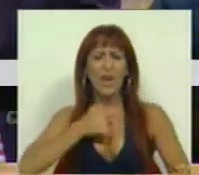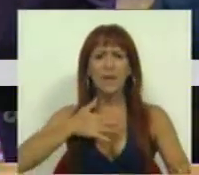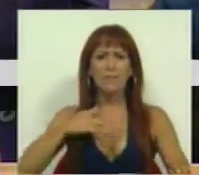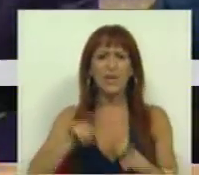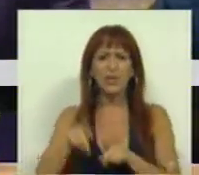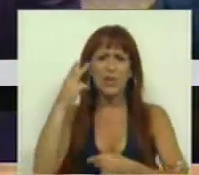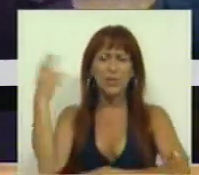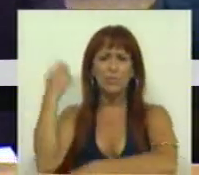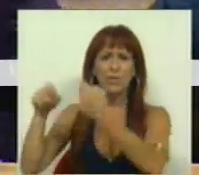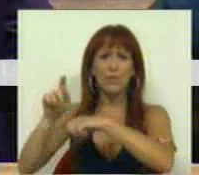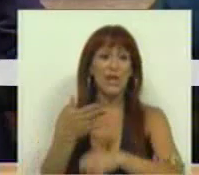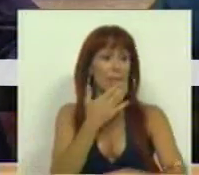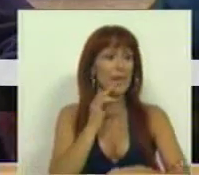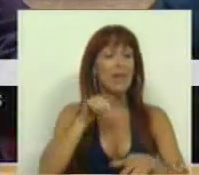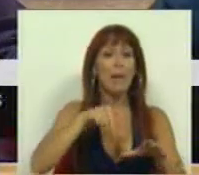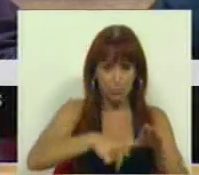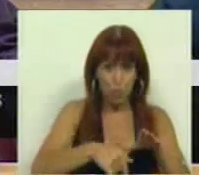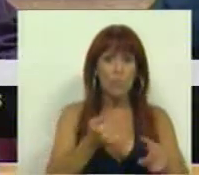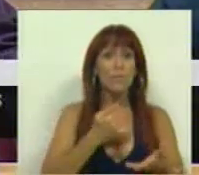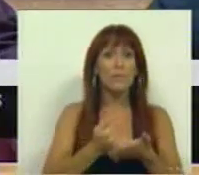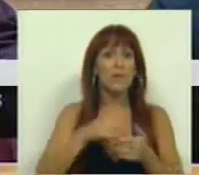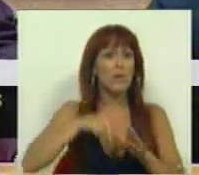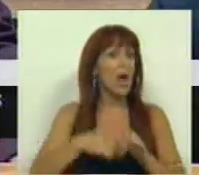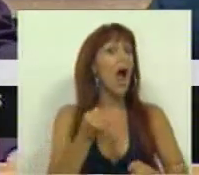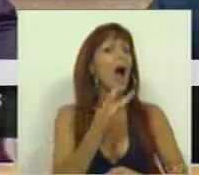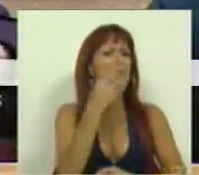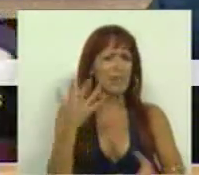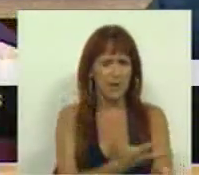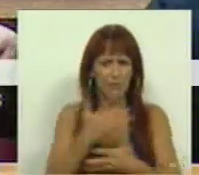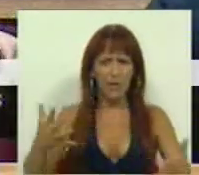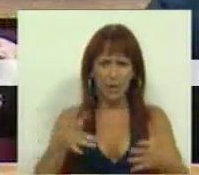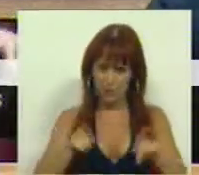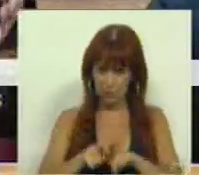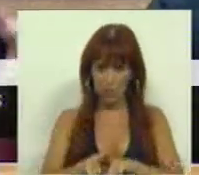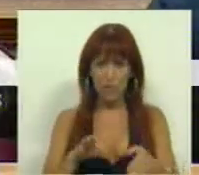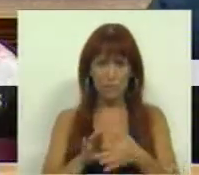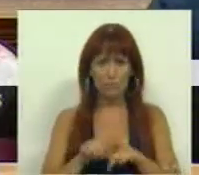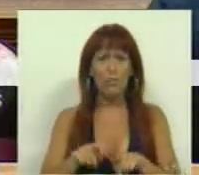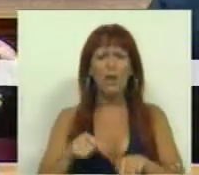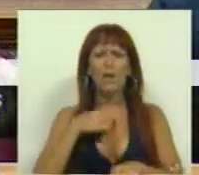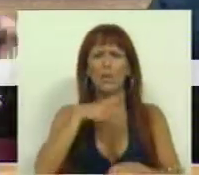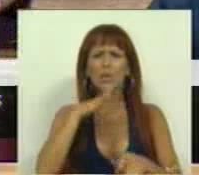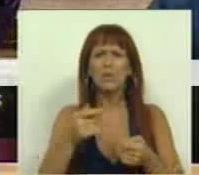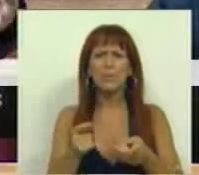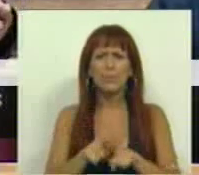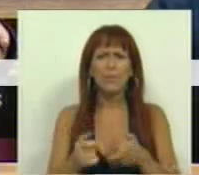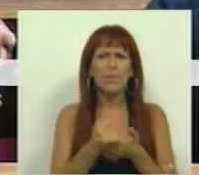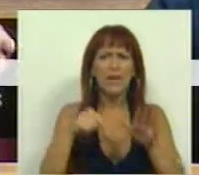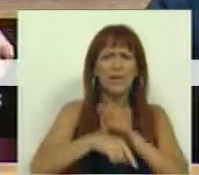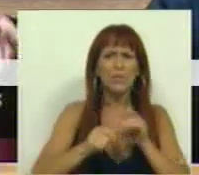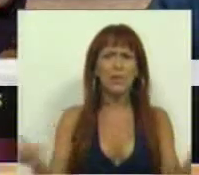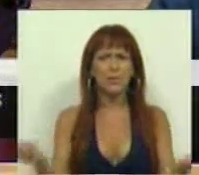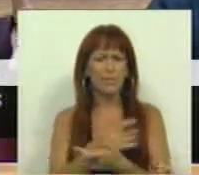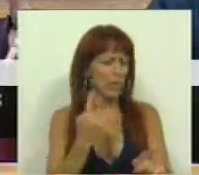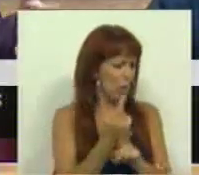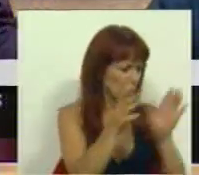também do mercado interno Muitas delas Muitas delas boa parte daquilo que é sua produção dirige-se ao mercado interno e a relação entre o